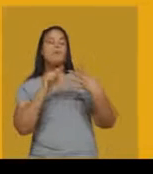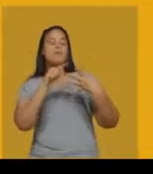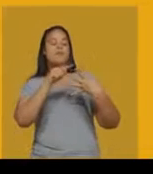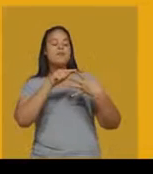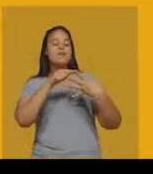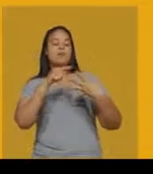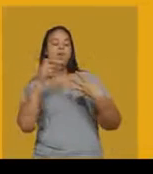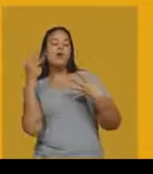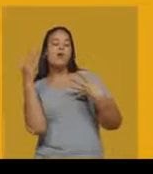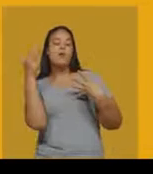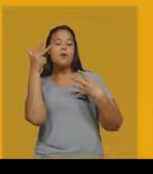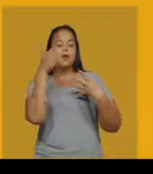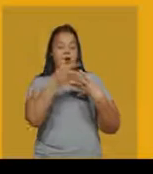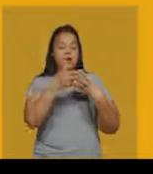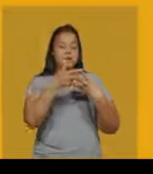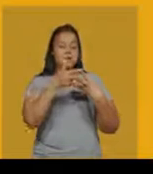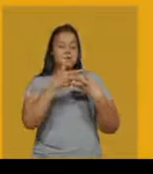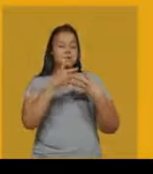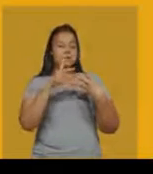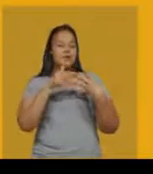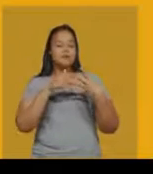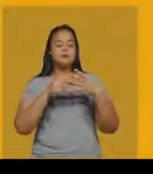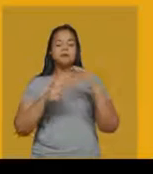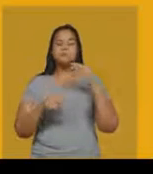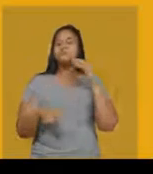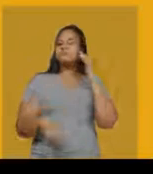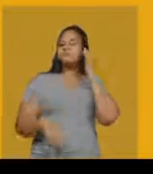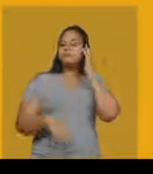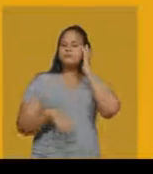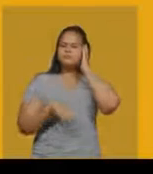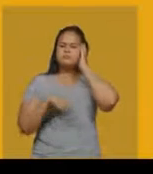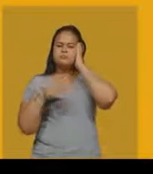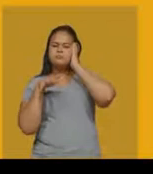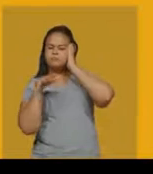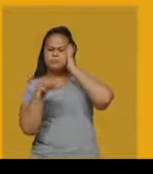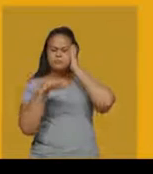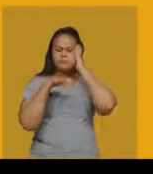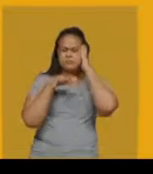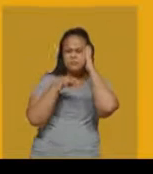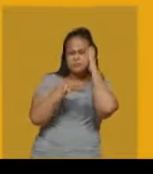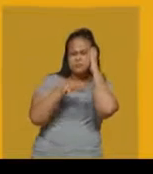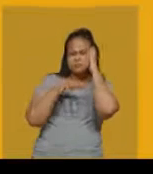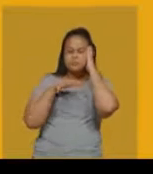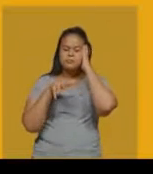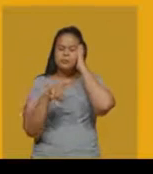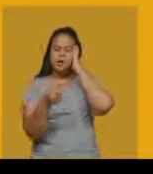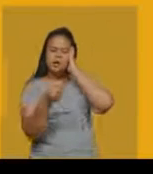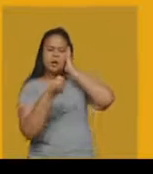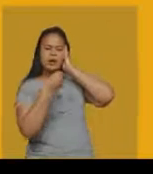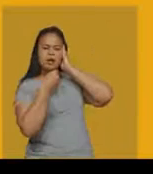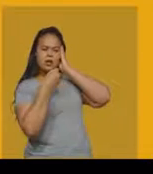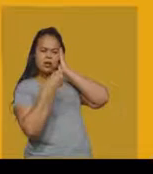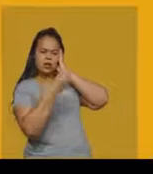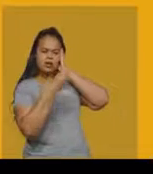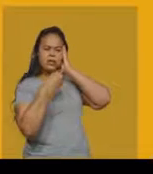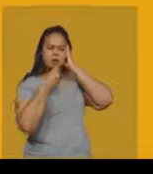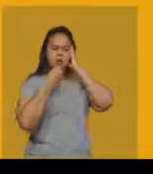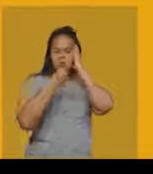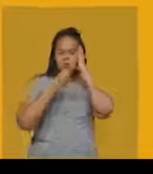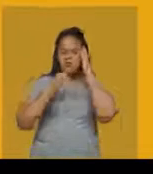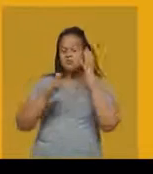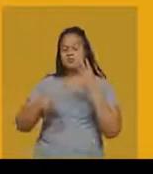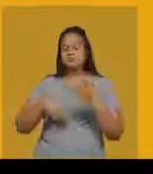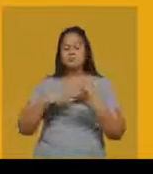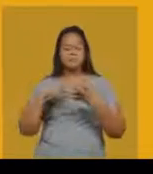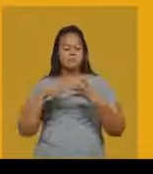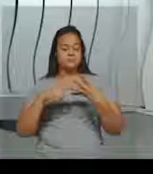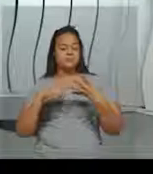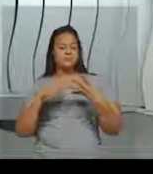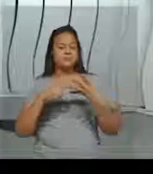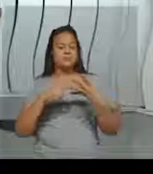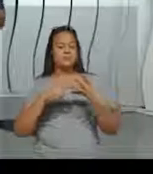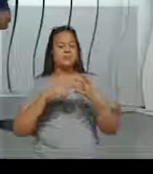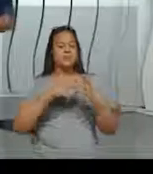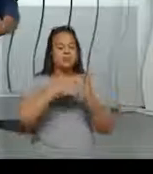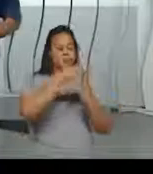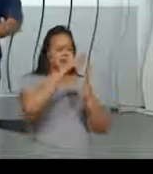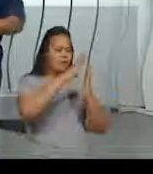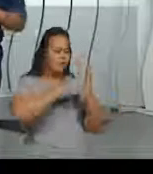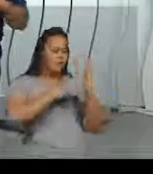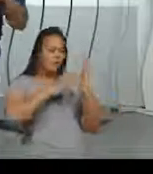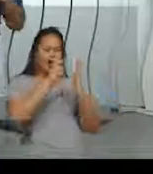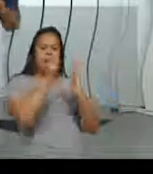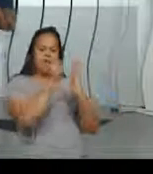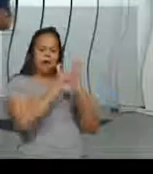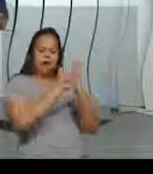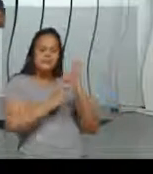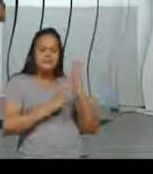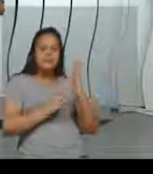rap, os DJs e MCs, o grafite e a dança, Provavelmente